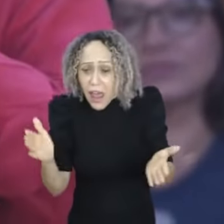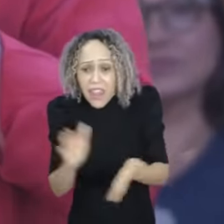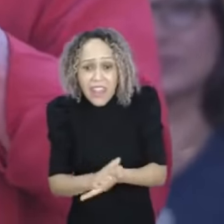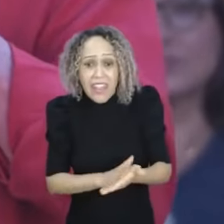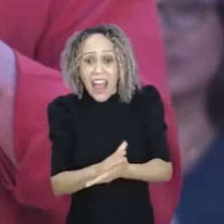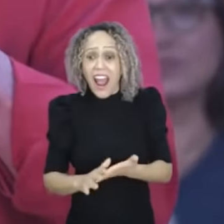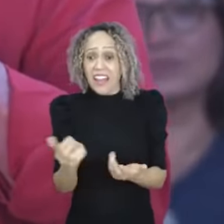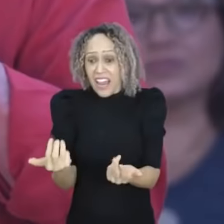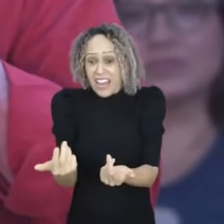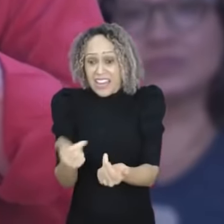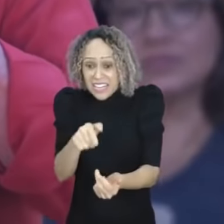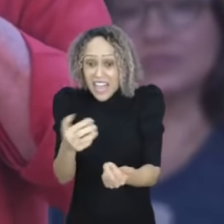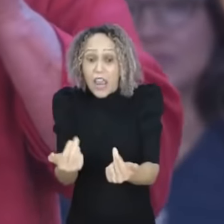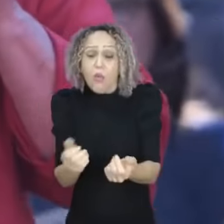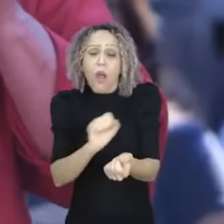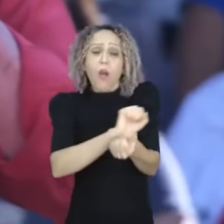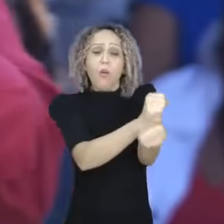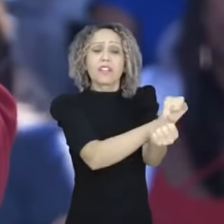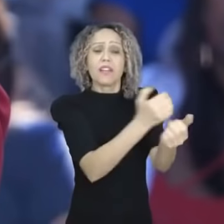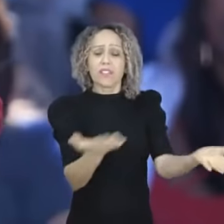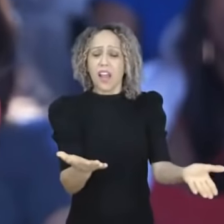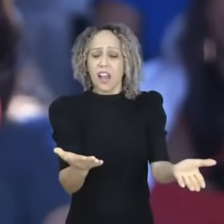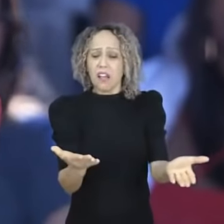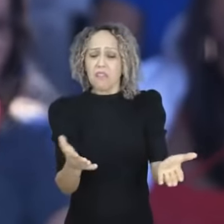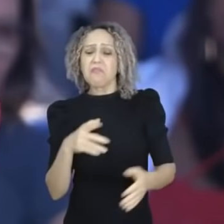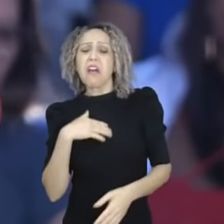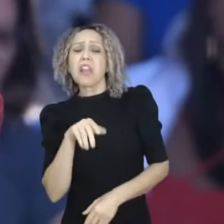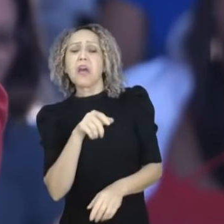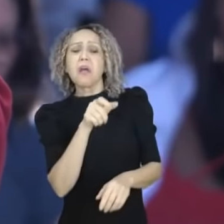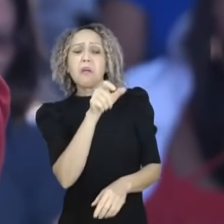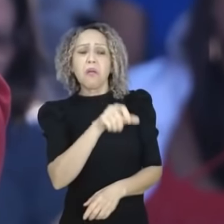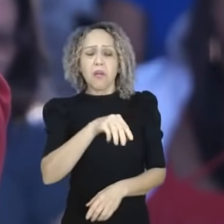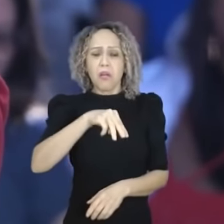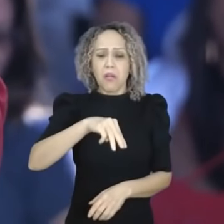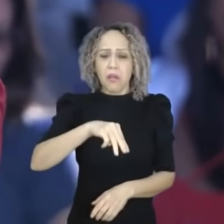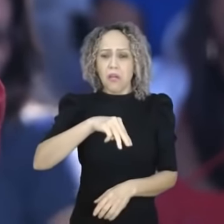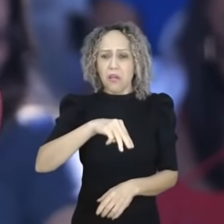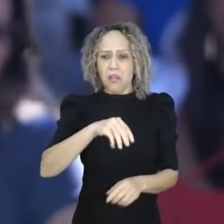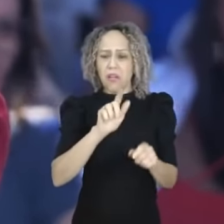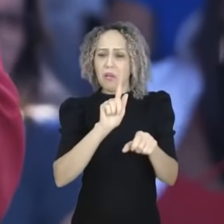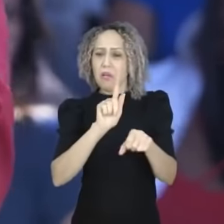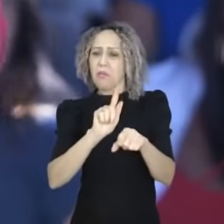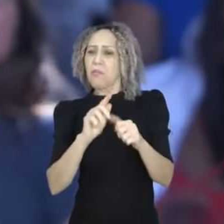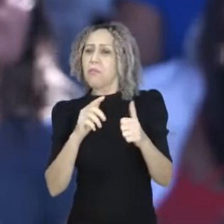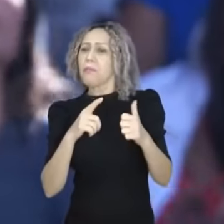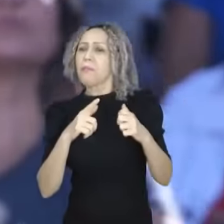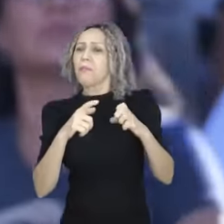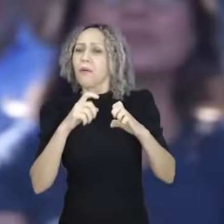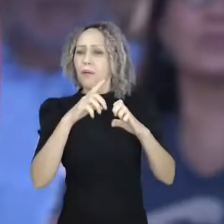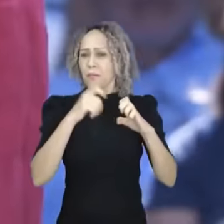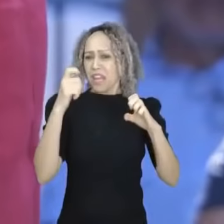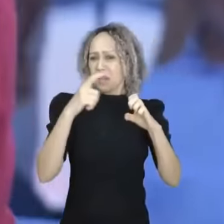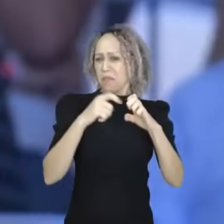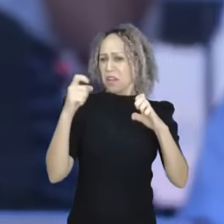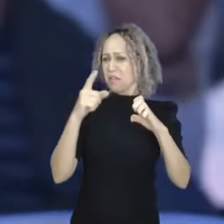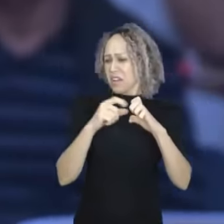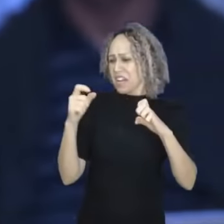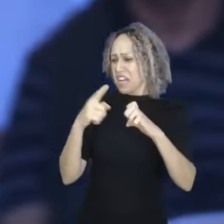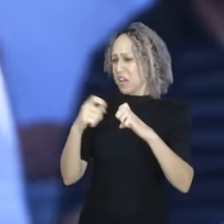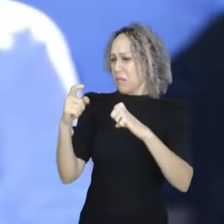de microempreendedor. Microempreendedor nós vamos criar. Porque nós vamos criar muitos microempreendedores, vamos